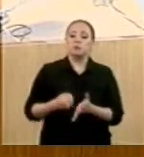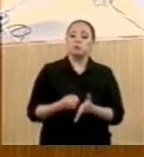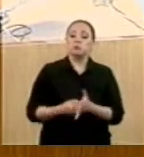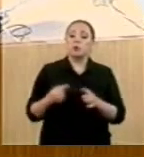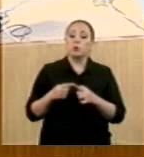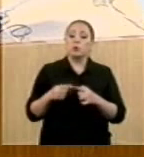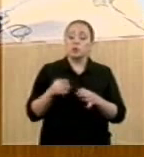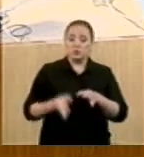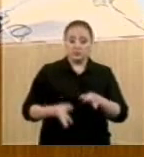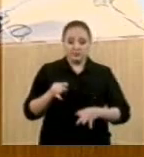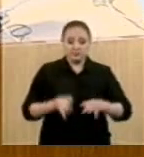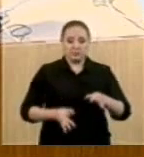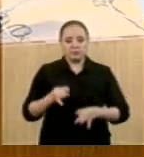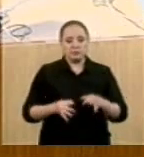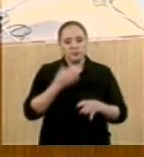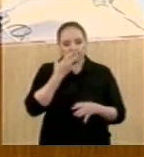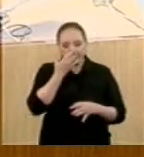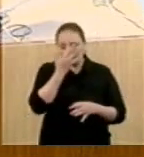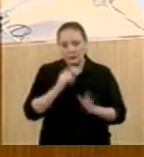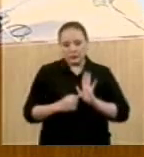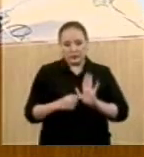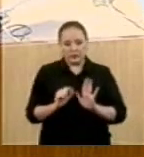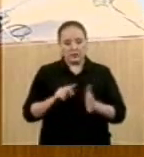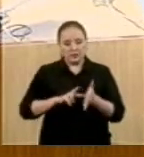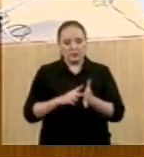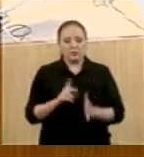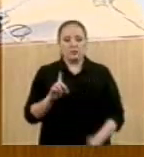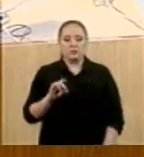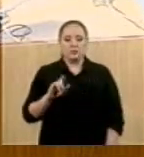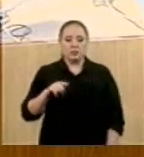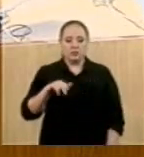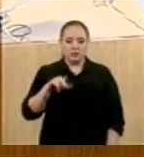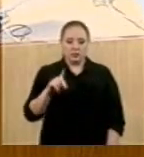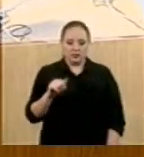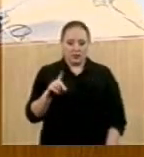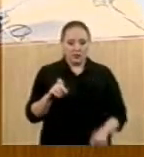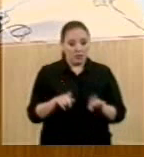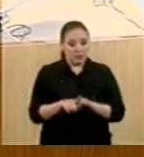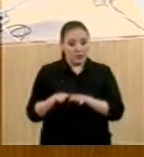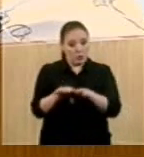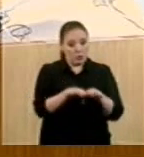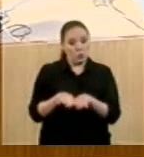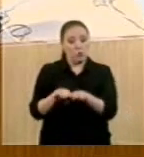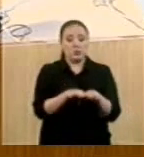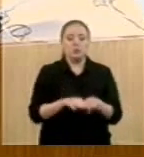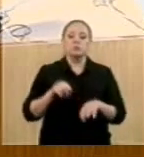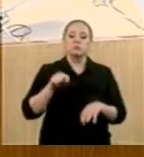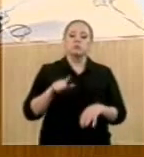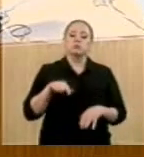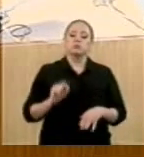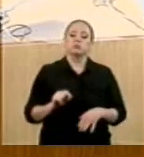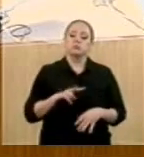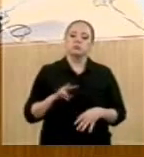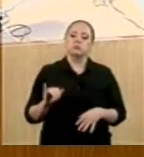justiça, robustecendo o que se entende por dignidade e igualdade. É assim a